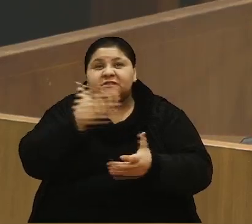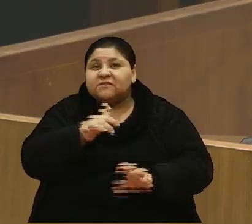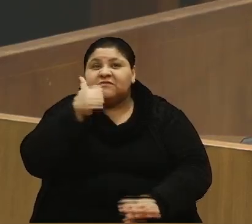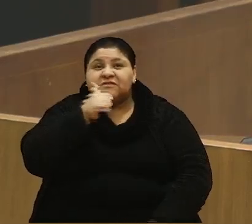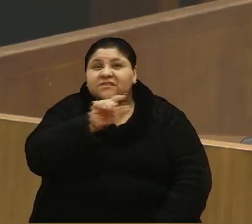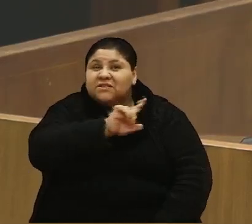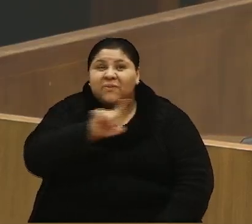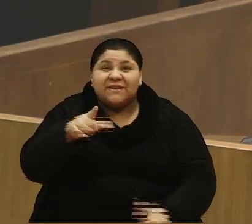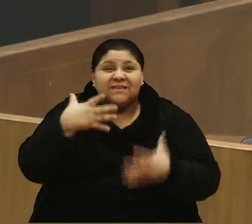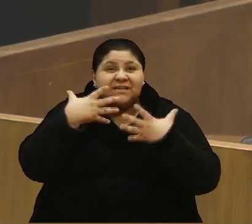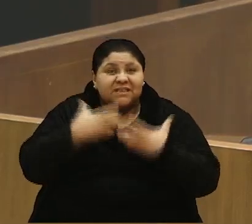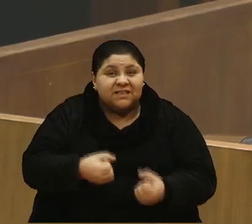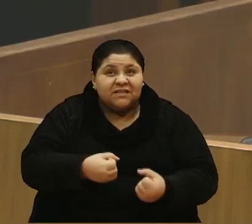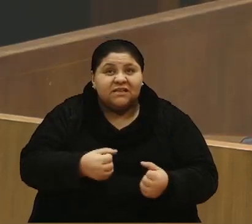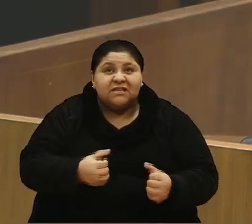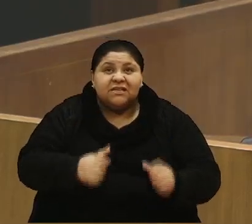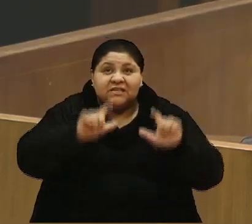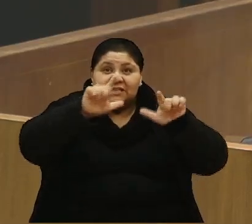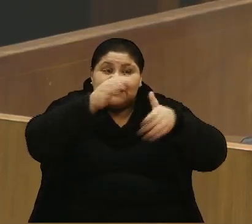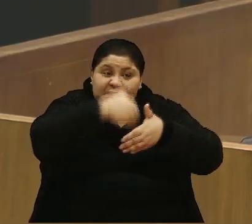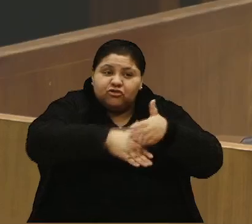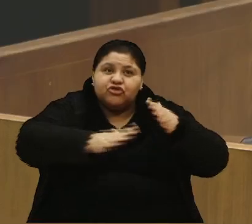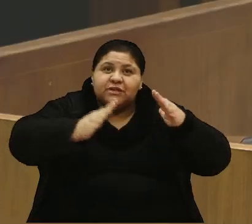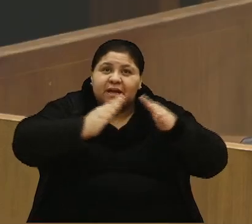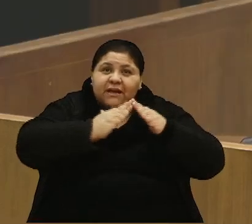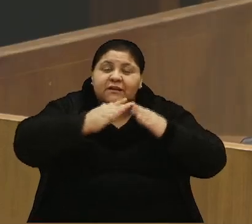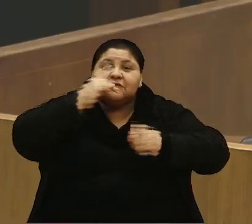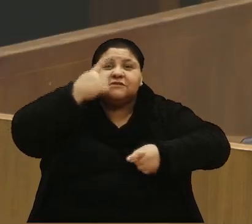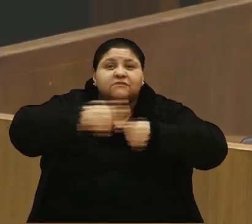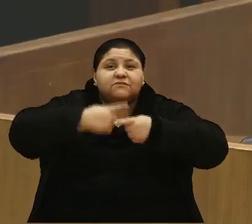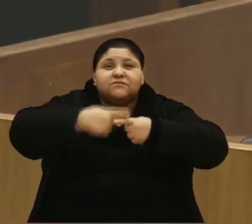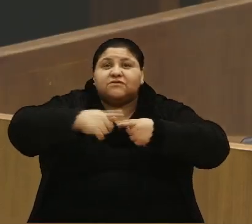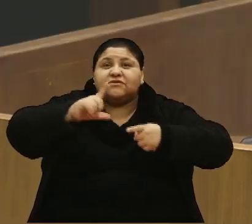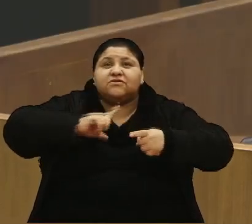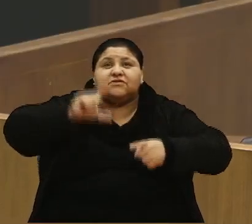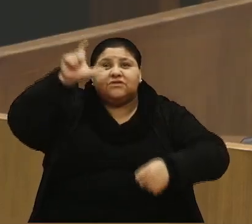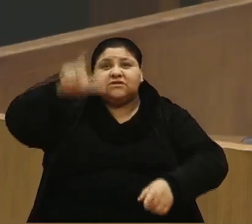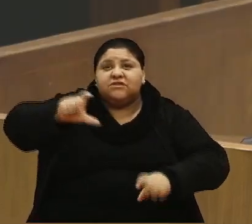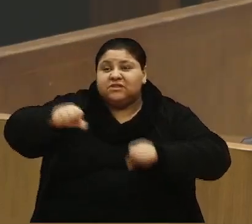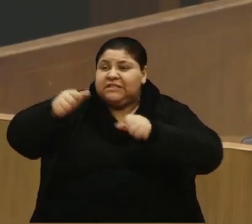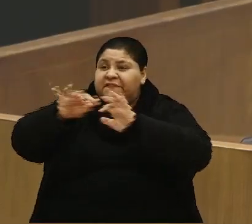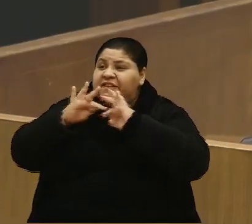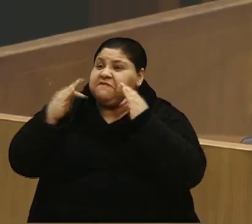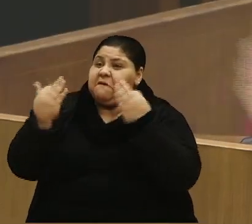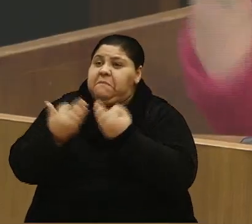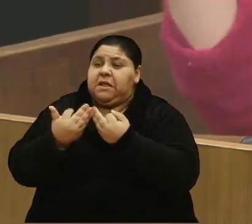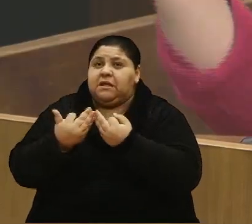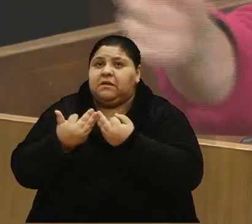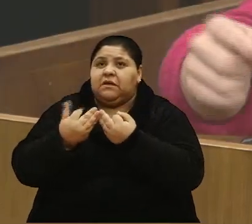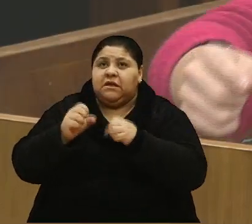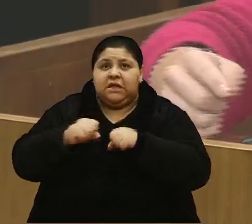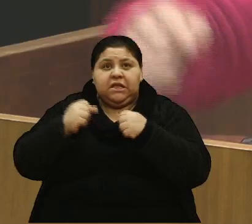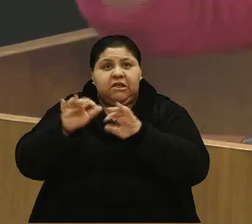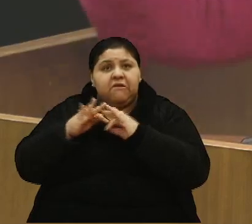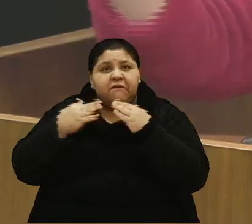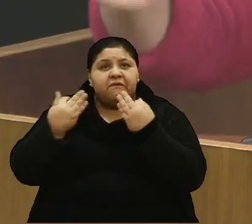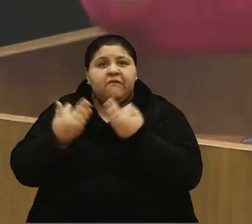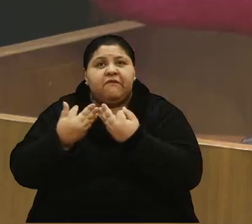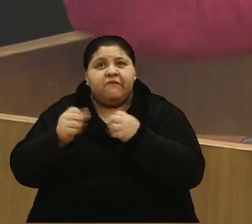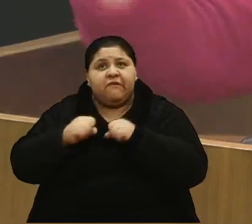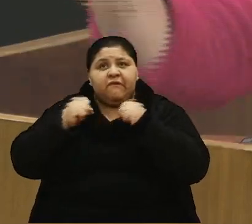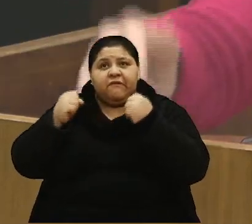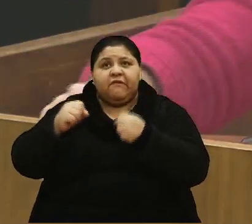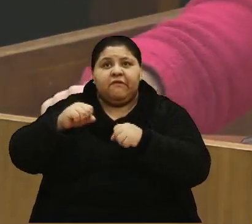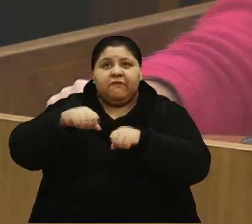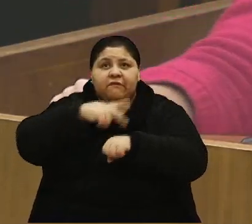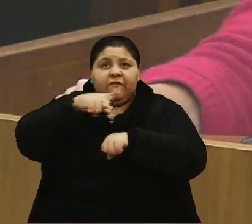é mais tolerável no ambiente de casa. Porque não dá para a pessoa dizer que defende a família Defende a família, defende a pátria,